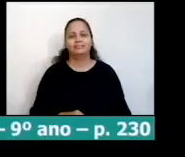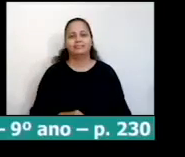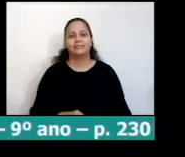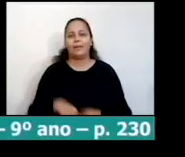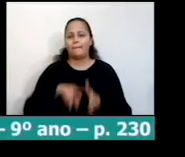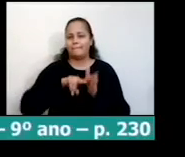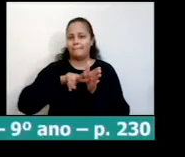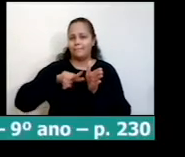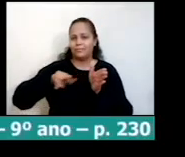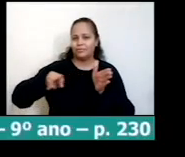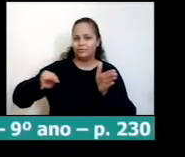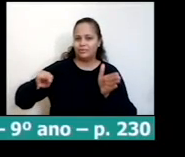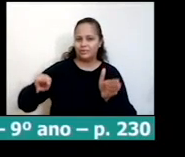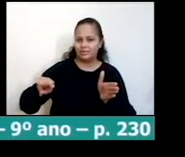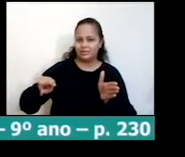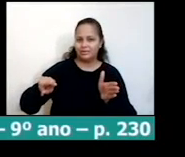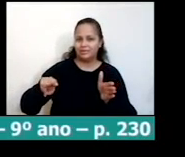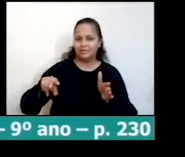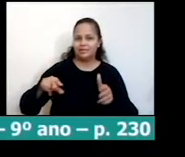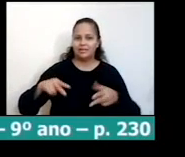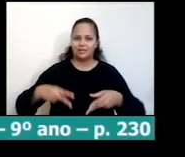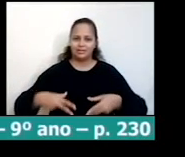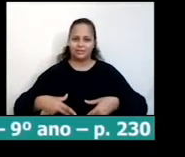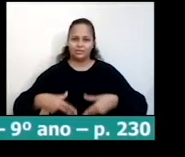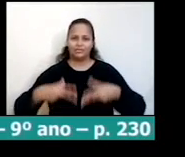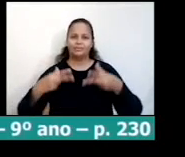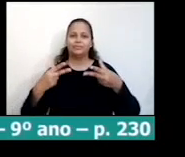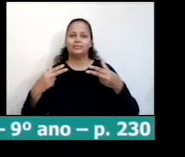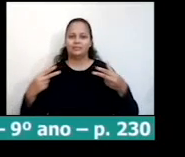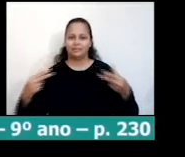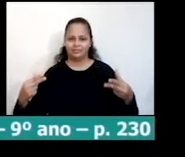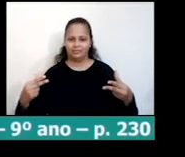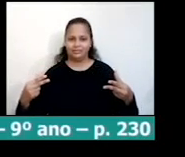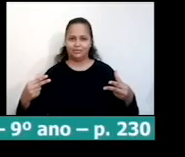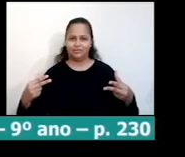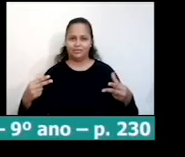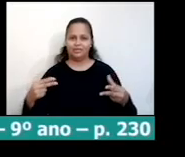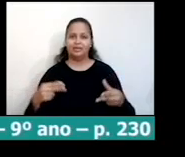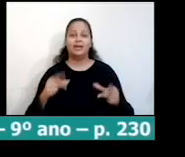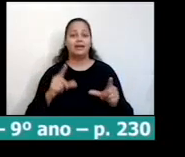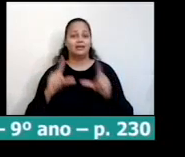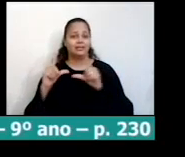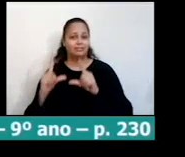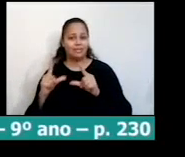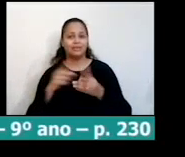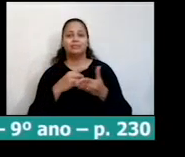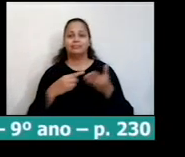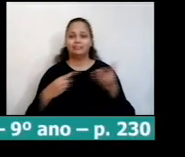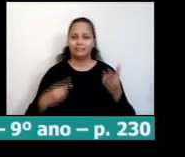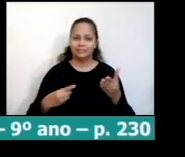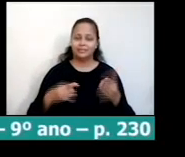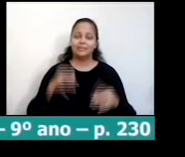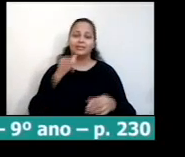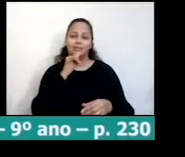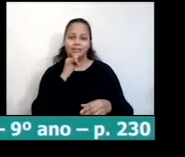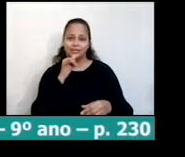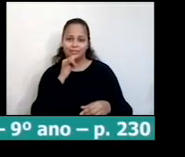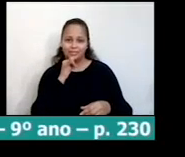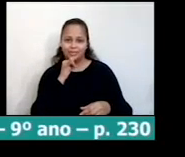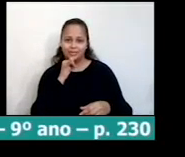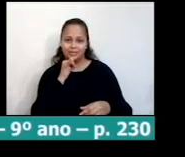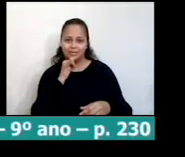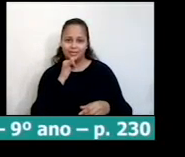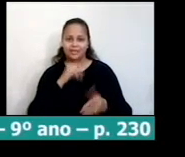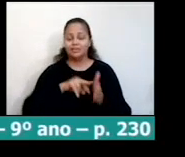E ele tem uma grande diversidade étnica também. As imagens da apostila, elas tentam exemplificar essa